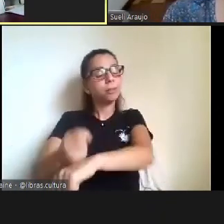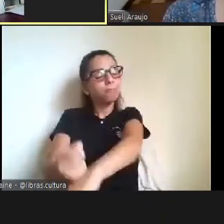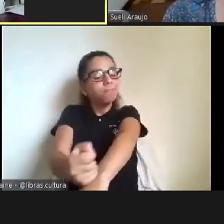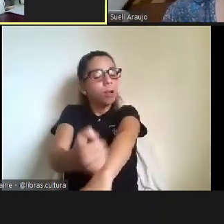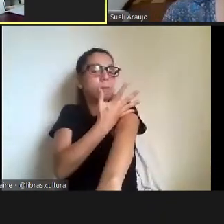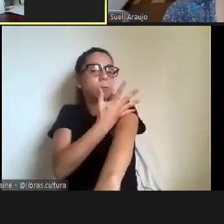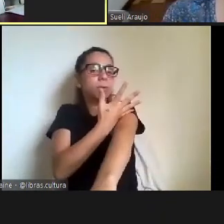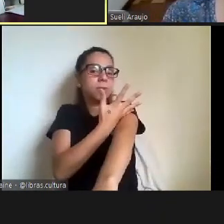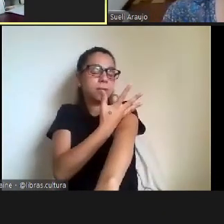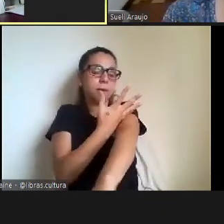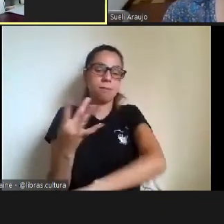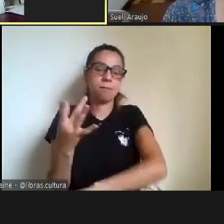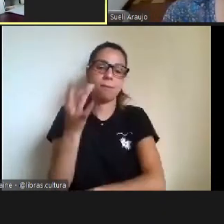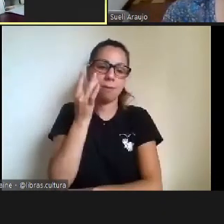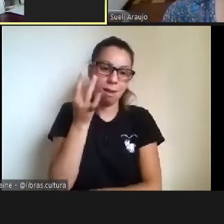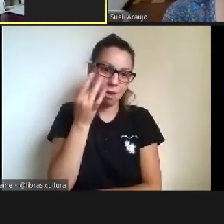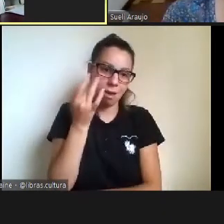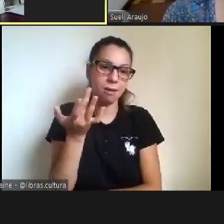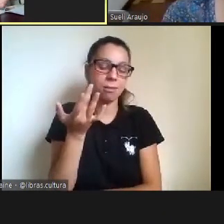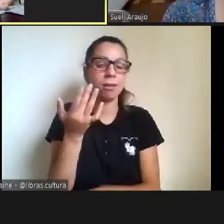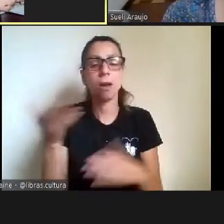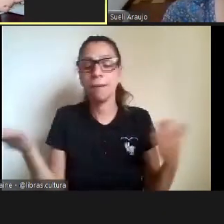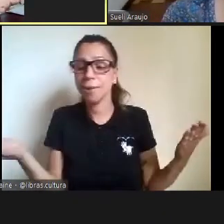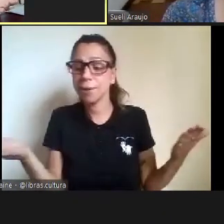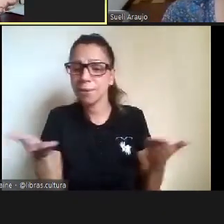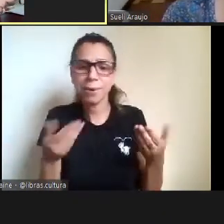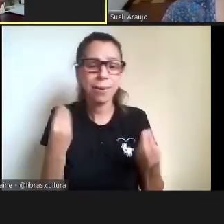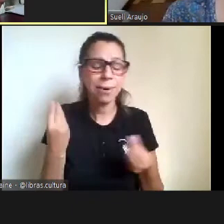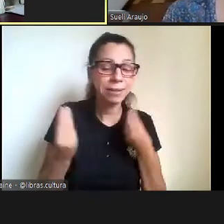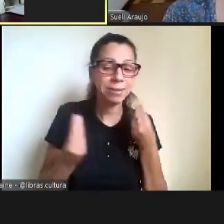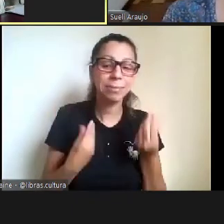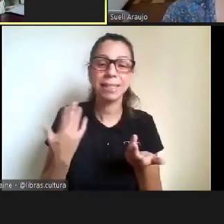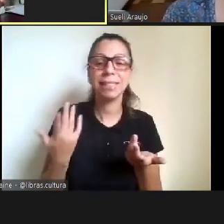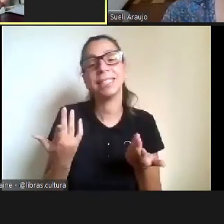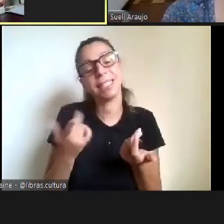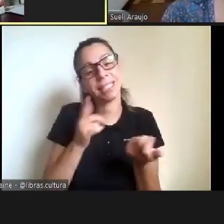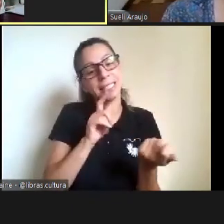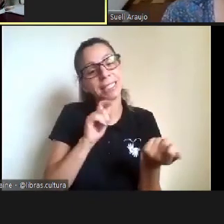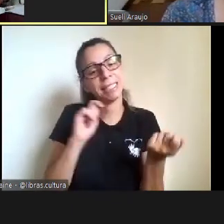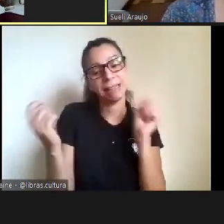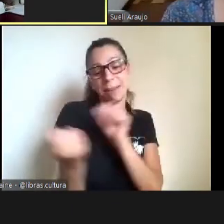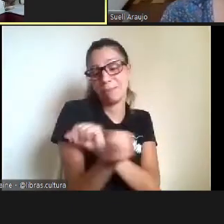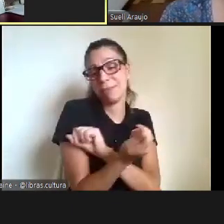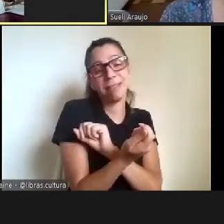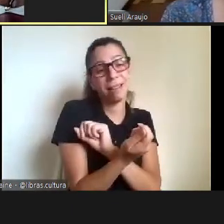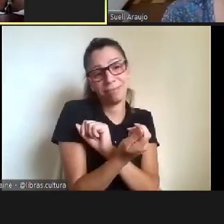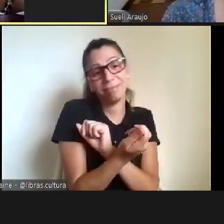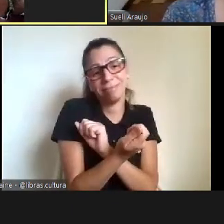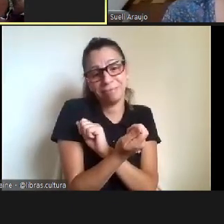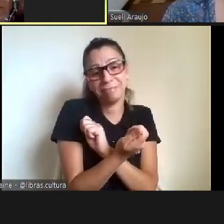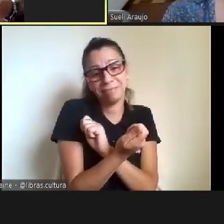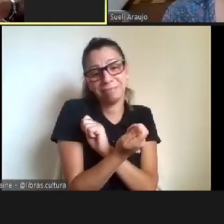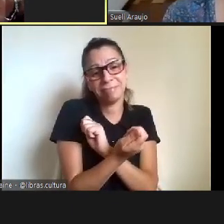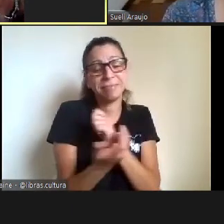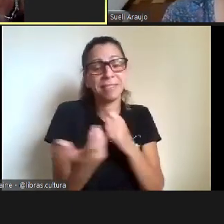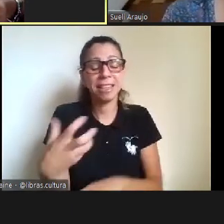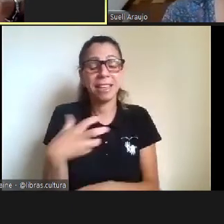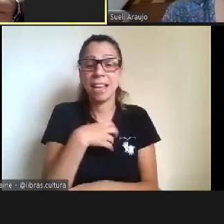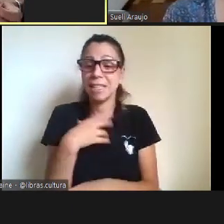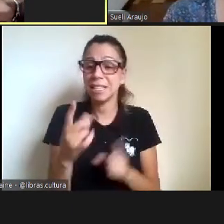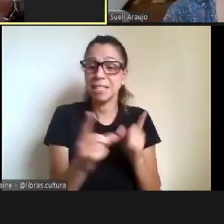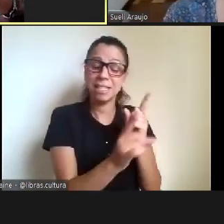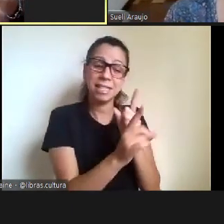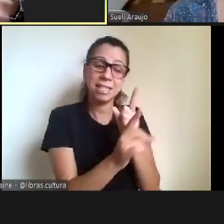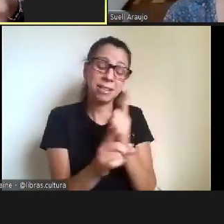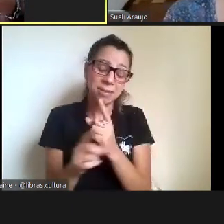teatral, e agora a gente tem que se contentar com essa catarse que são esses encontros